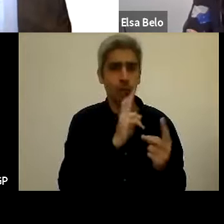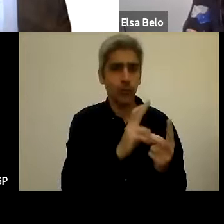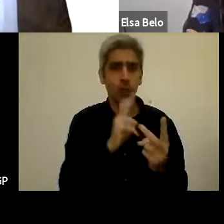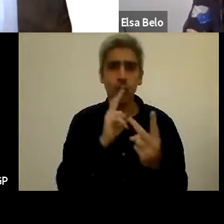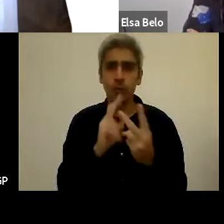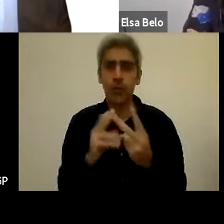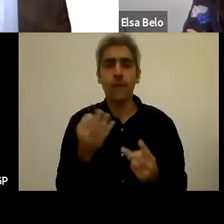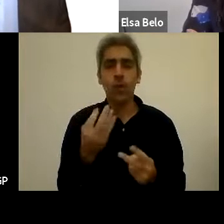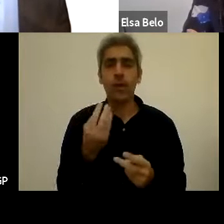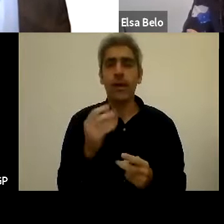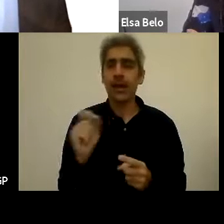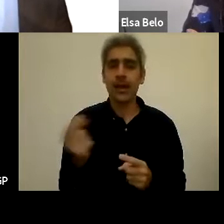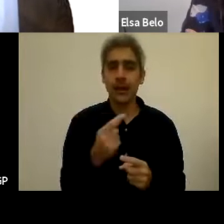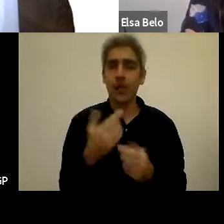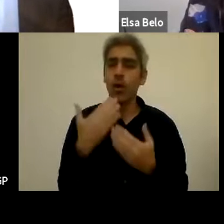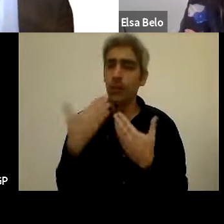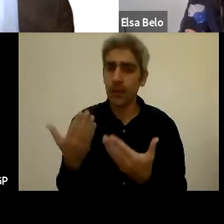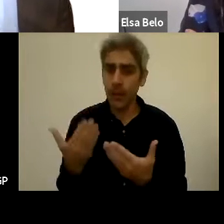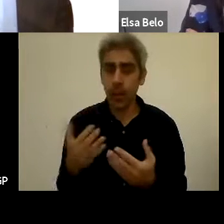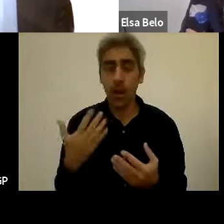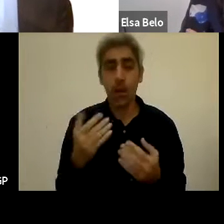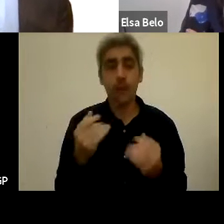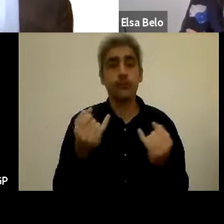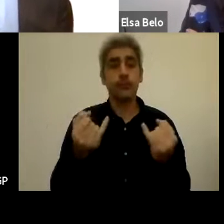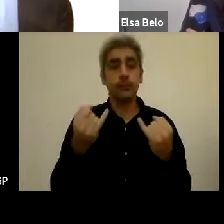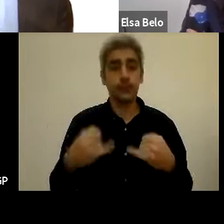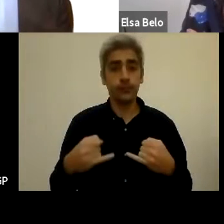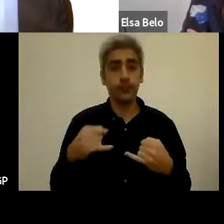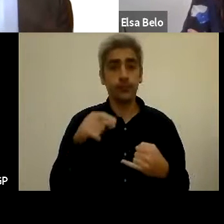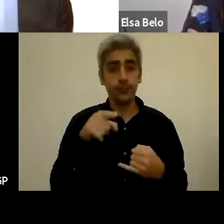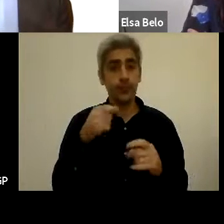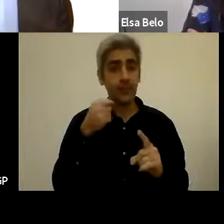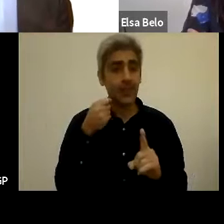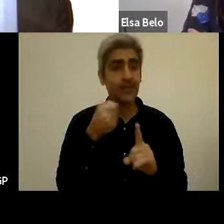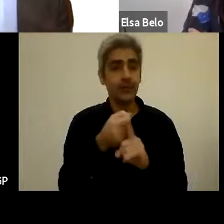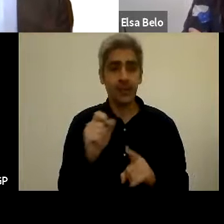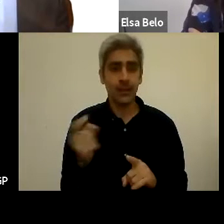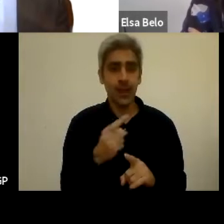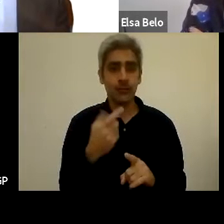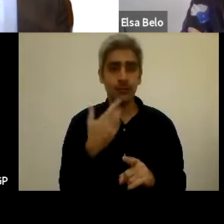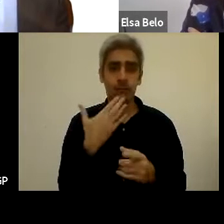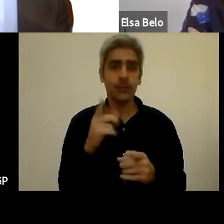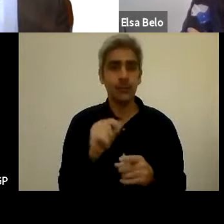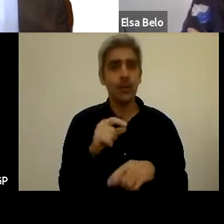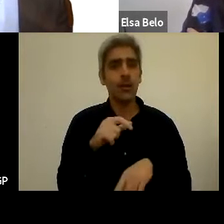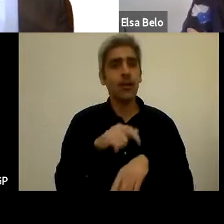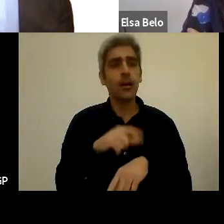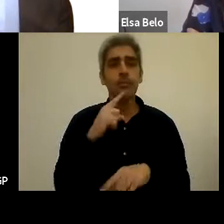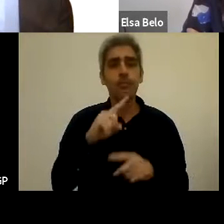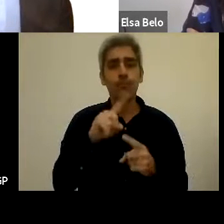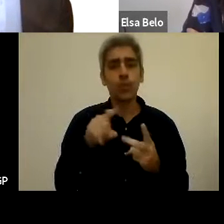rápido, obrigada. Passo também esse desafio de rapidez, que é para depois também termos aqui as